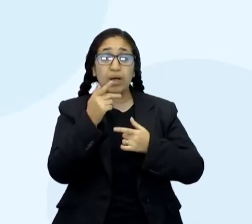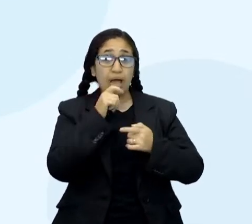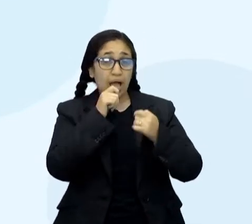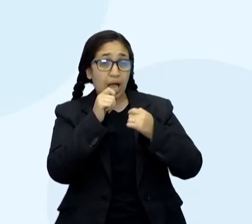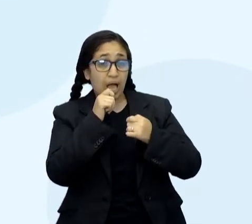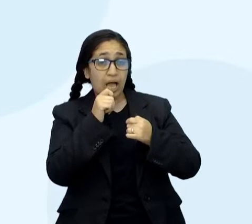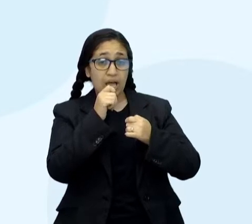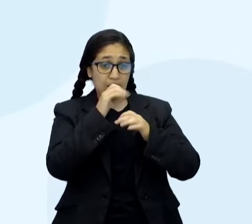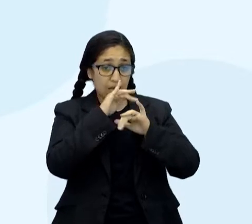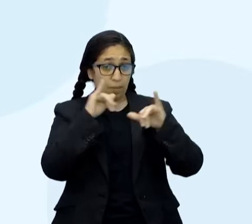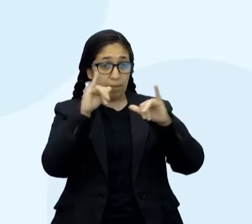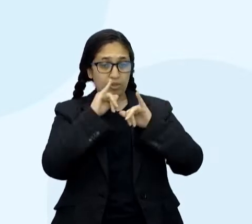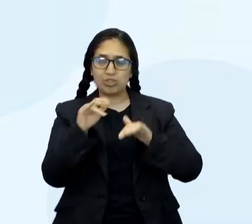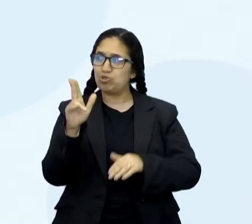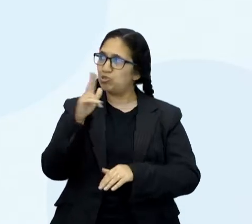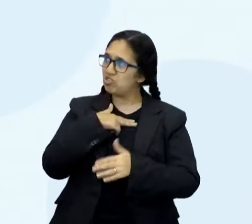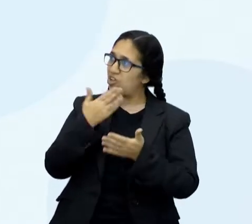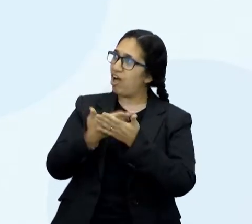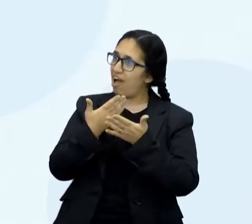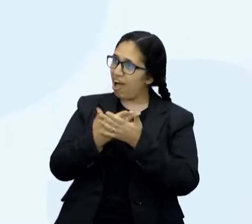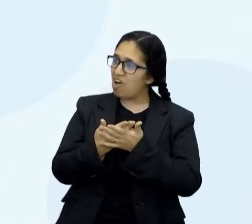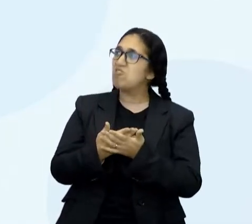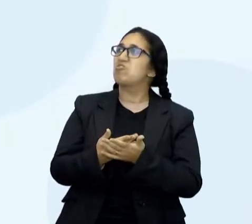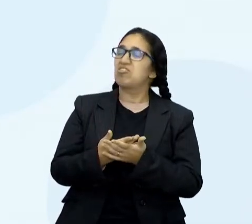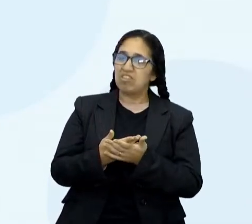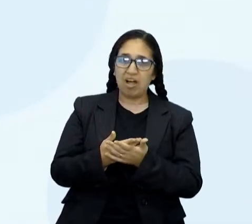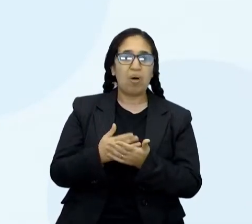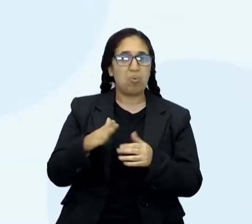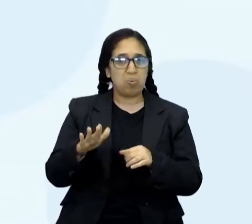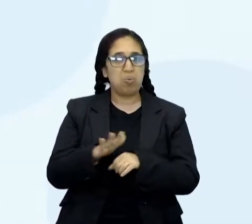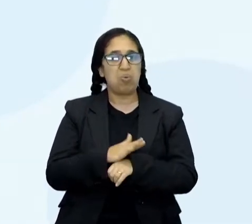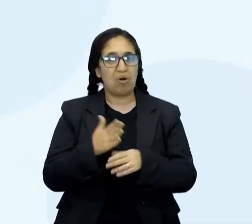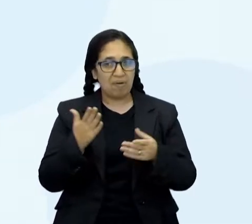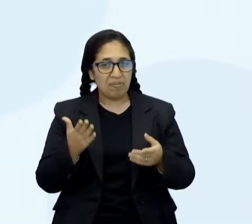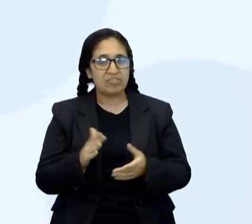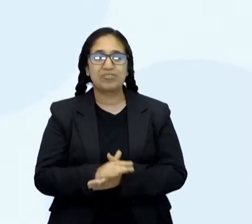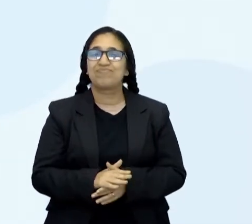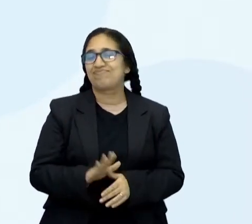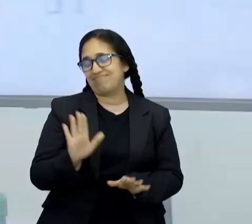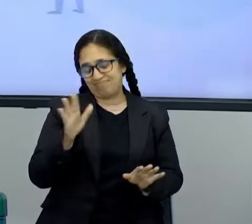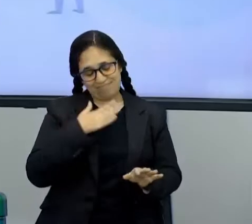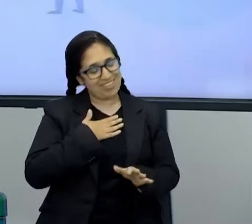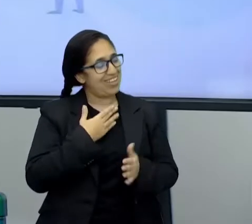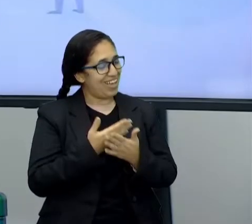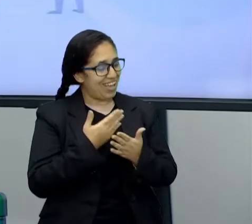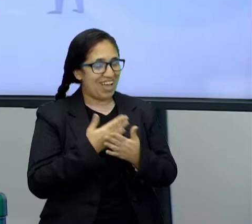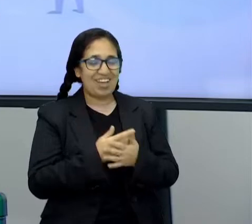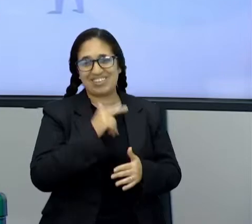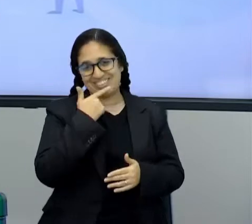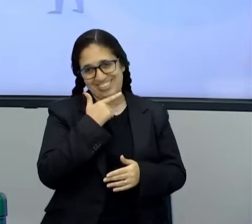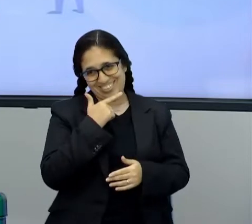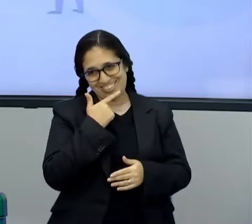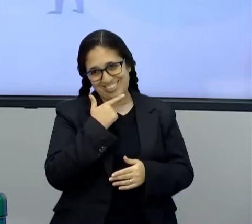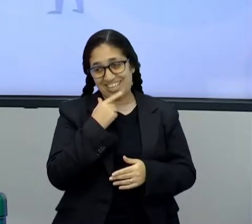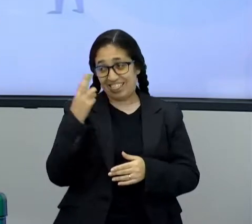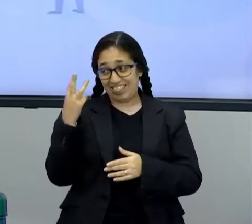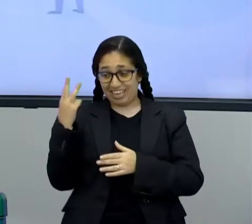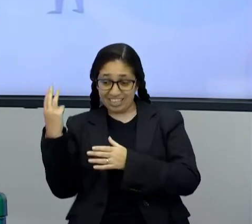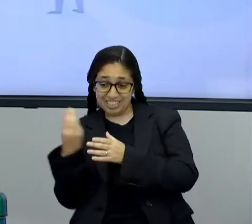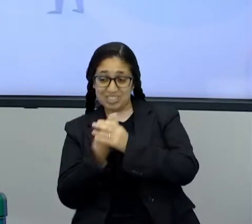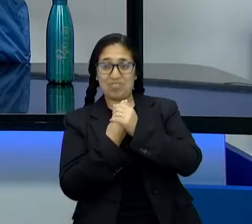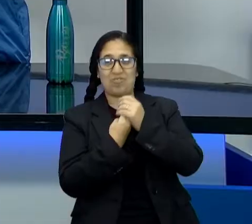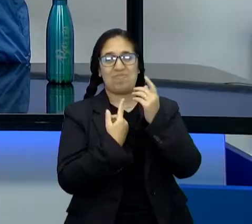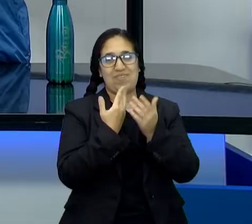reportagem. A aula tá cheia hoje, hein? Tá graúdo o negócio. Não, as minhas aulas são uma comédia, assim. São 3 em 1. 3 em